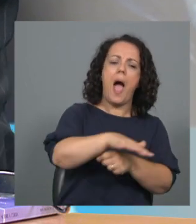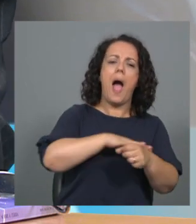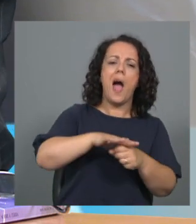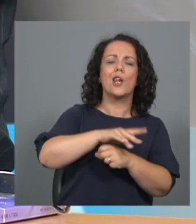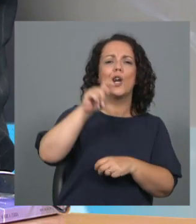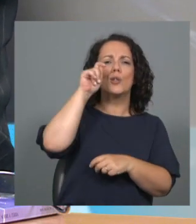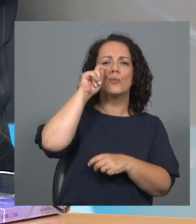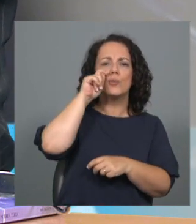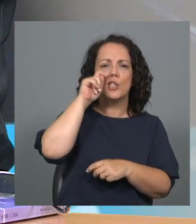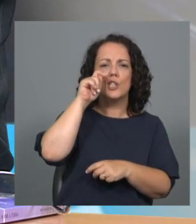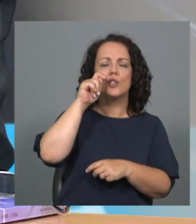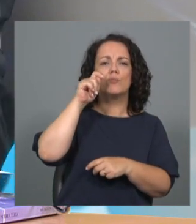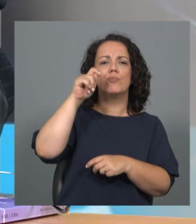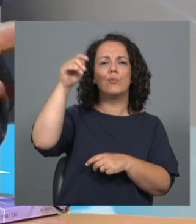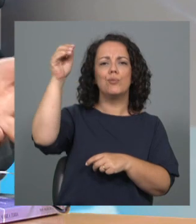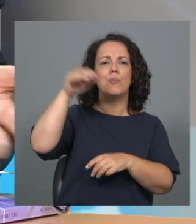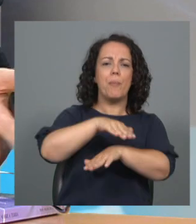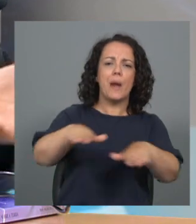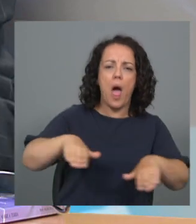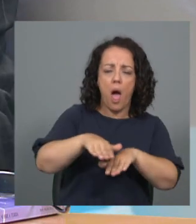rural, de contato com a natureza, praias